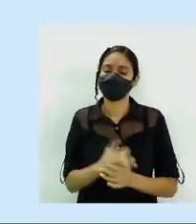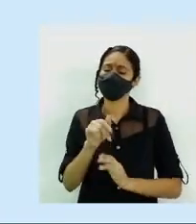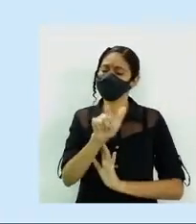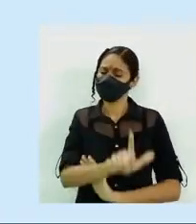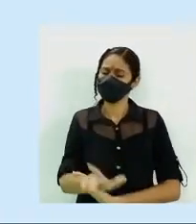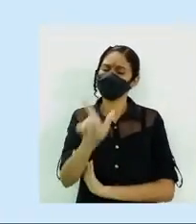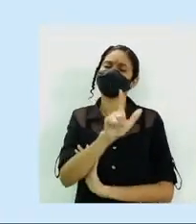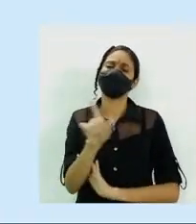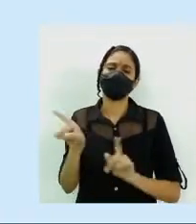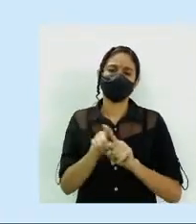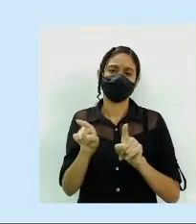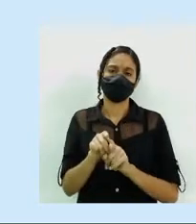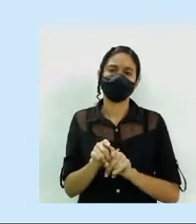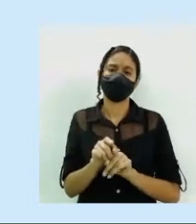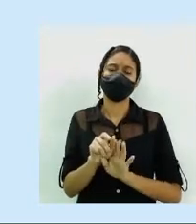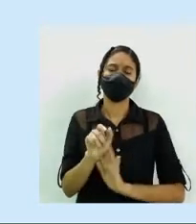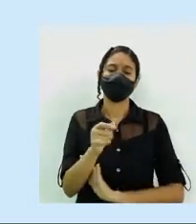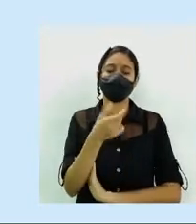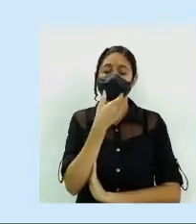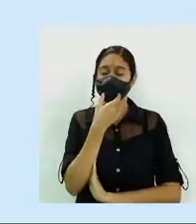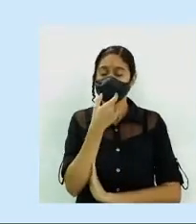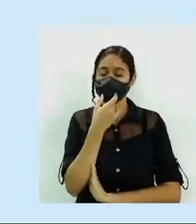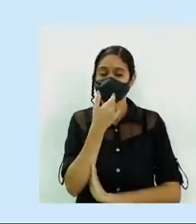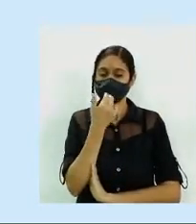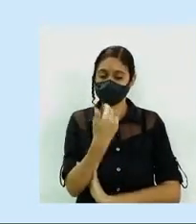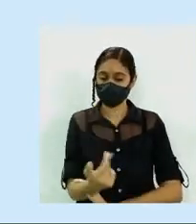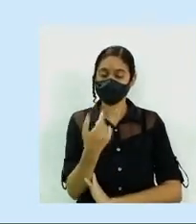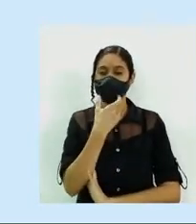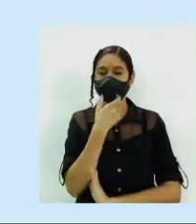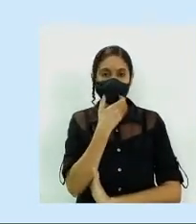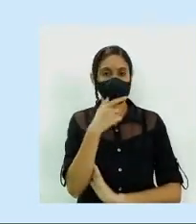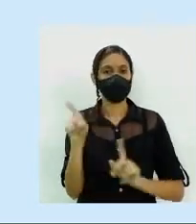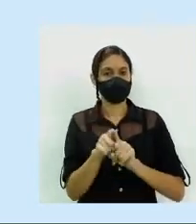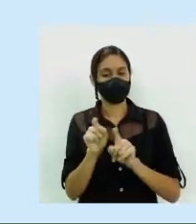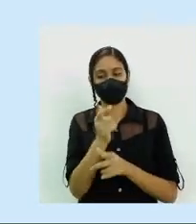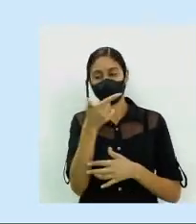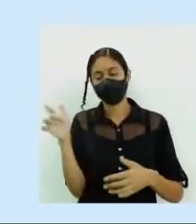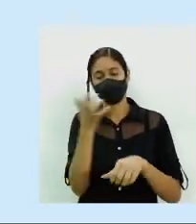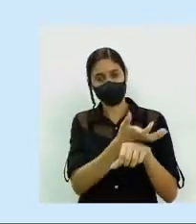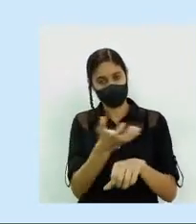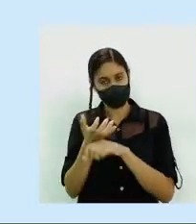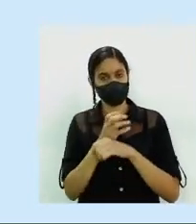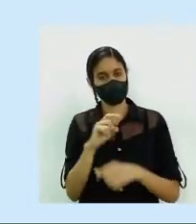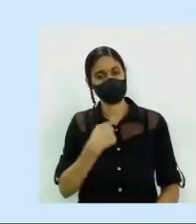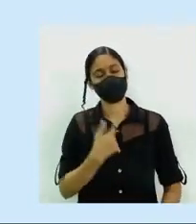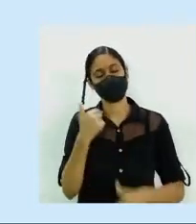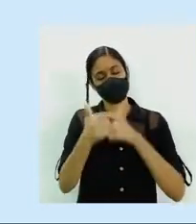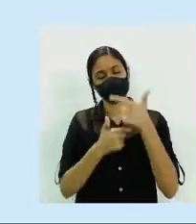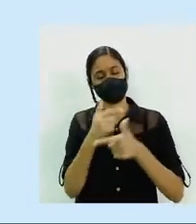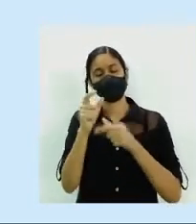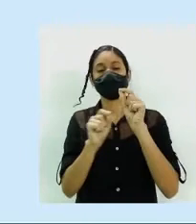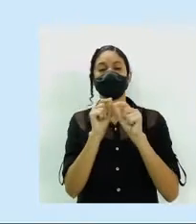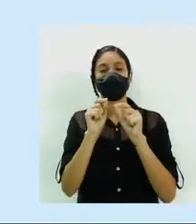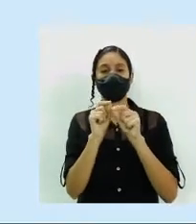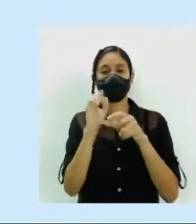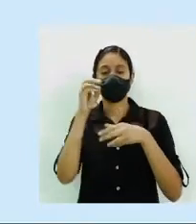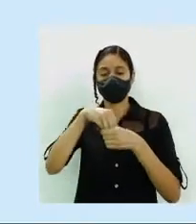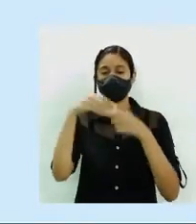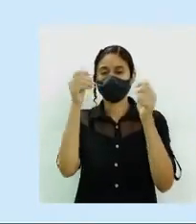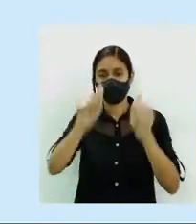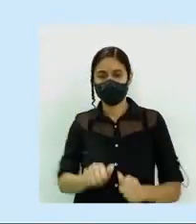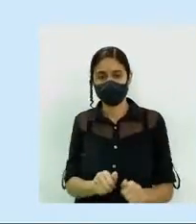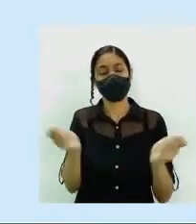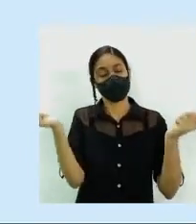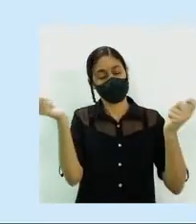literário, é conteúdo de língua inglesa também e diversas outras disciplinas. A gente trabalha dentro das artes